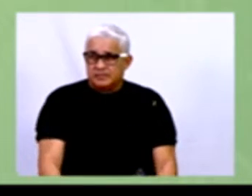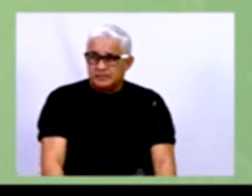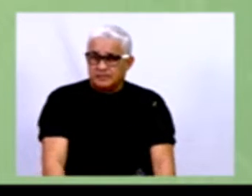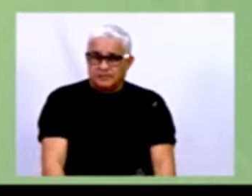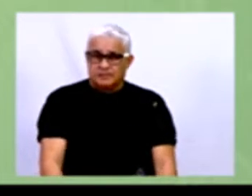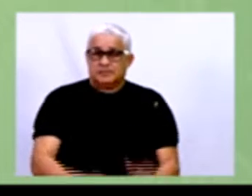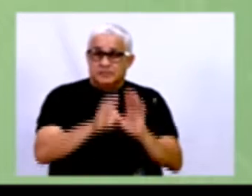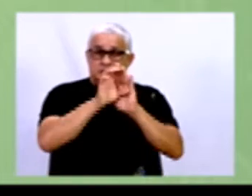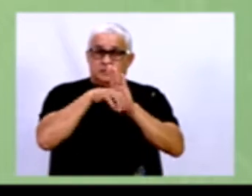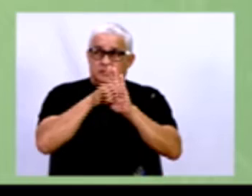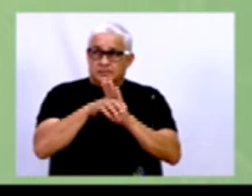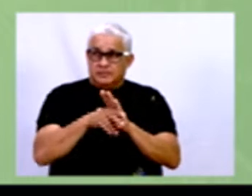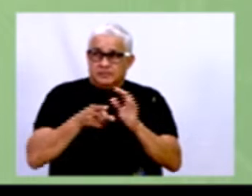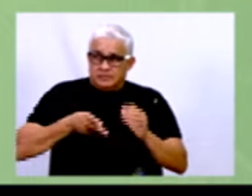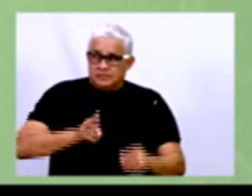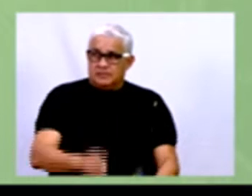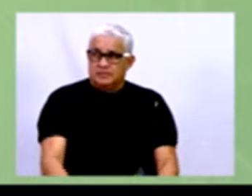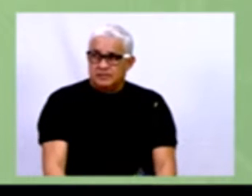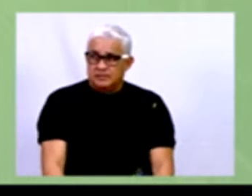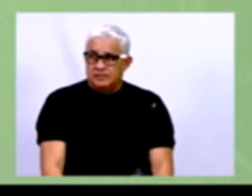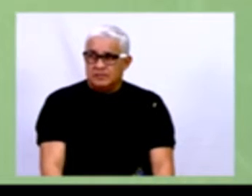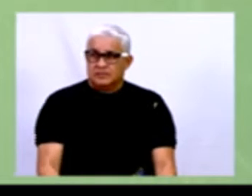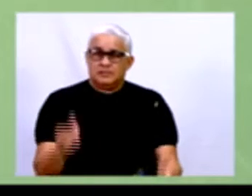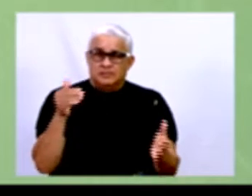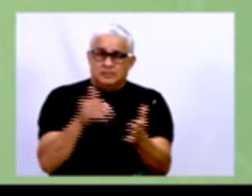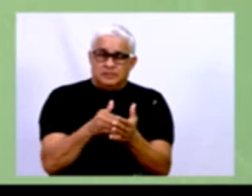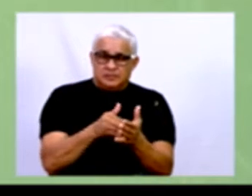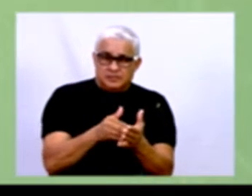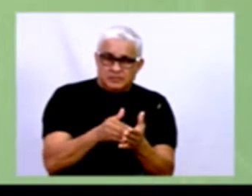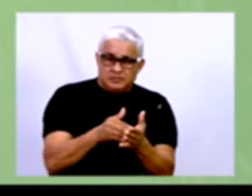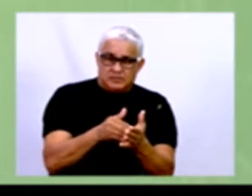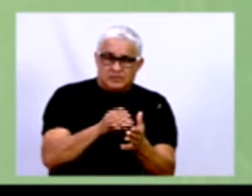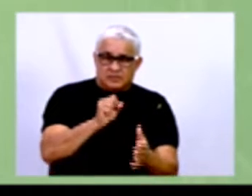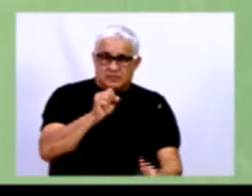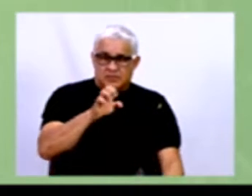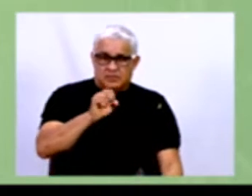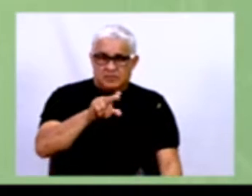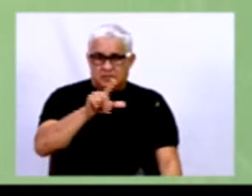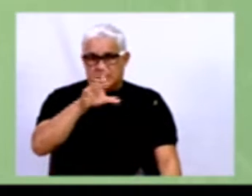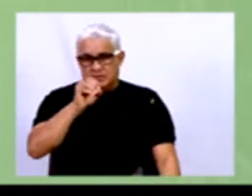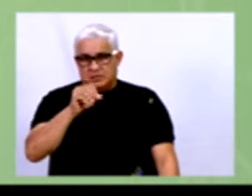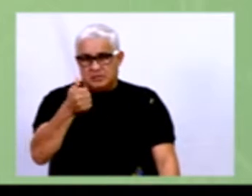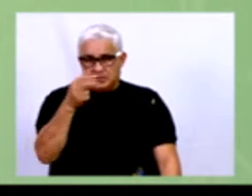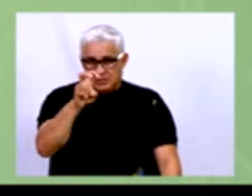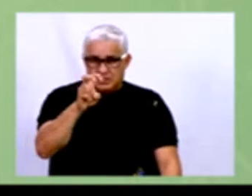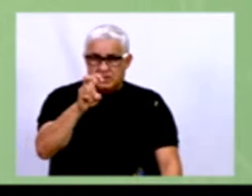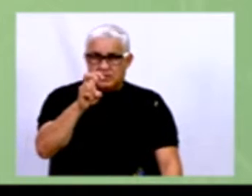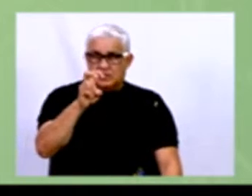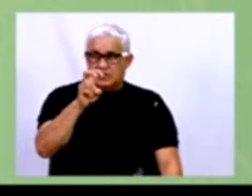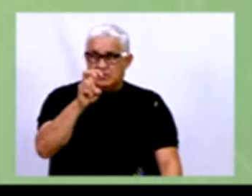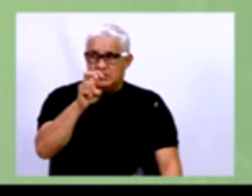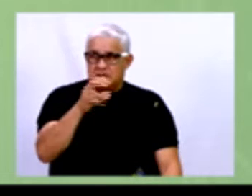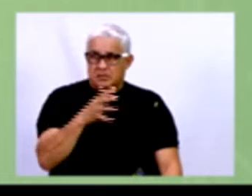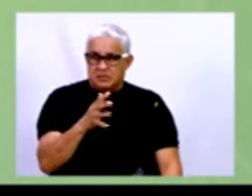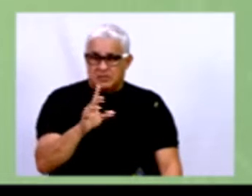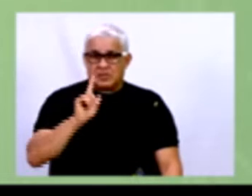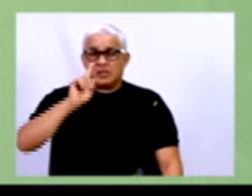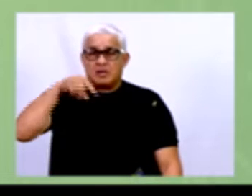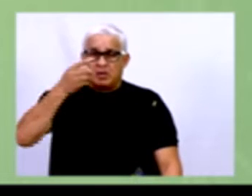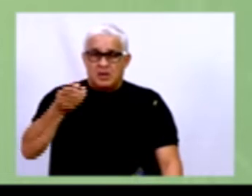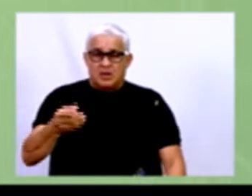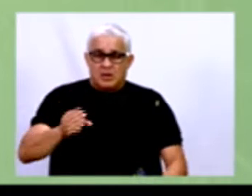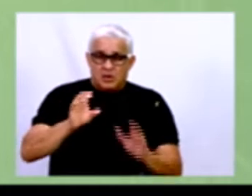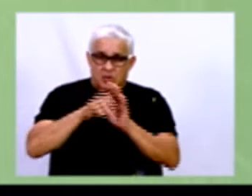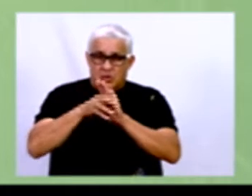esse conceito ele permaneceu praticamente até o século XV. A partir daí ele incorporou alguns